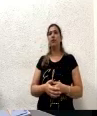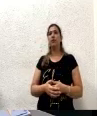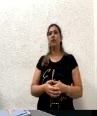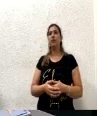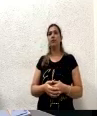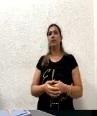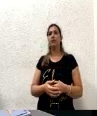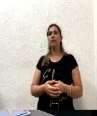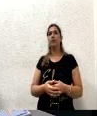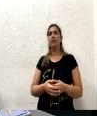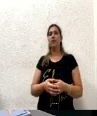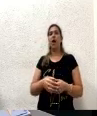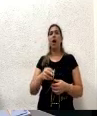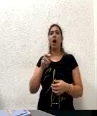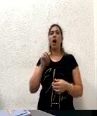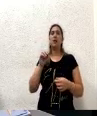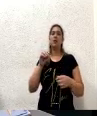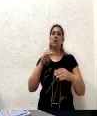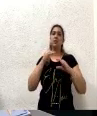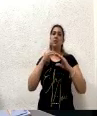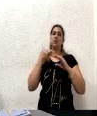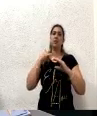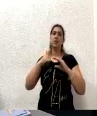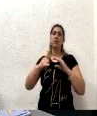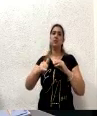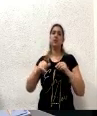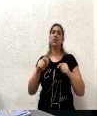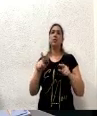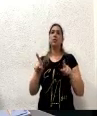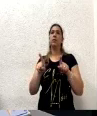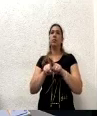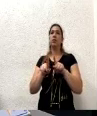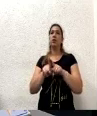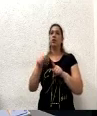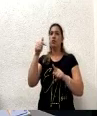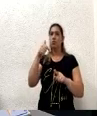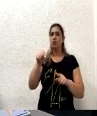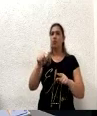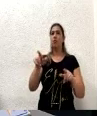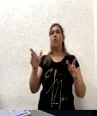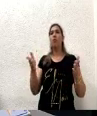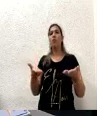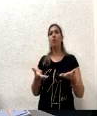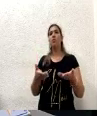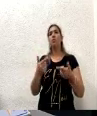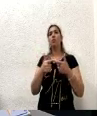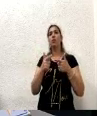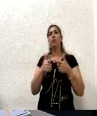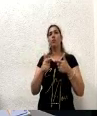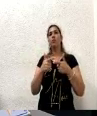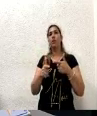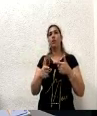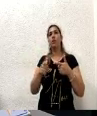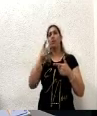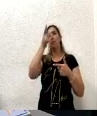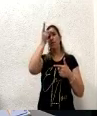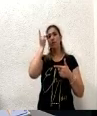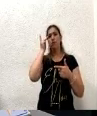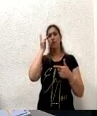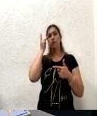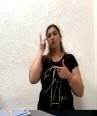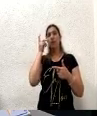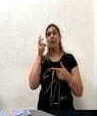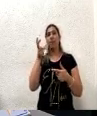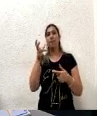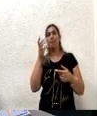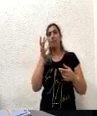as transmissões ao vivo. Nós estamos, de novo, hoje, com problemas na transmissão. Sim. O pessoal fica atento, porque a